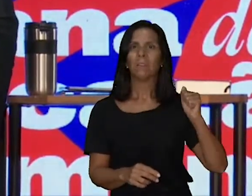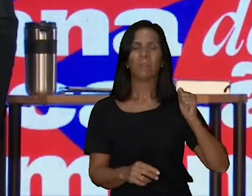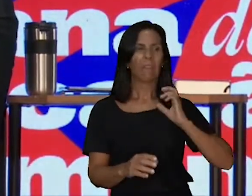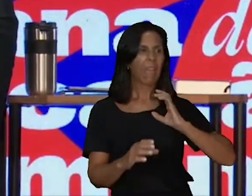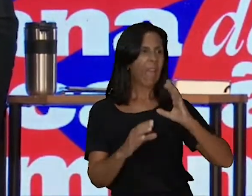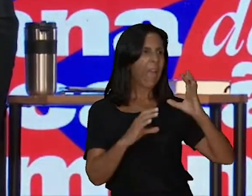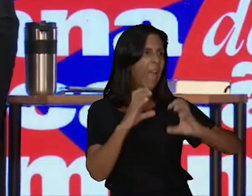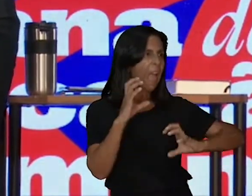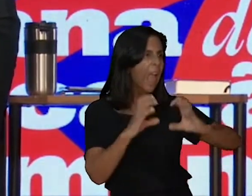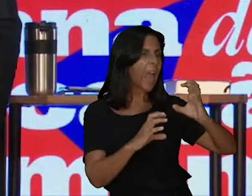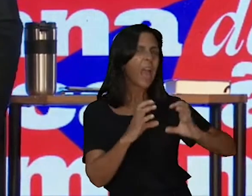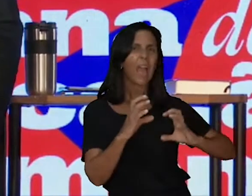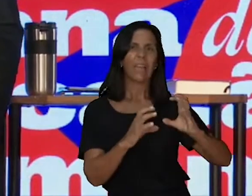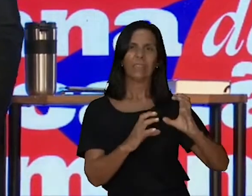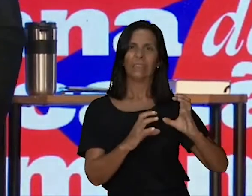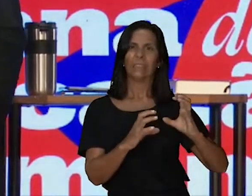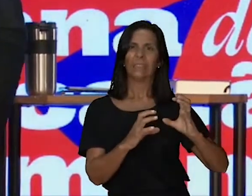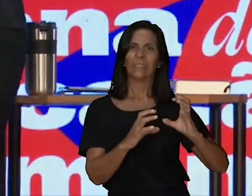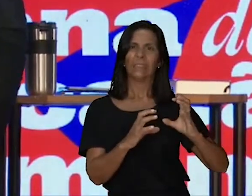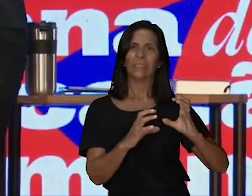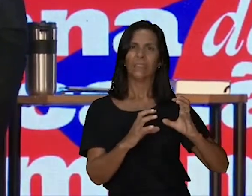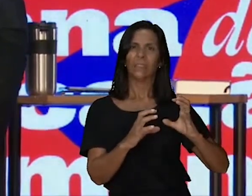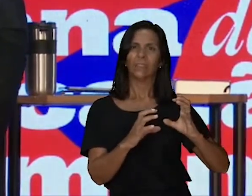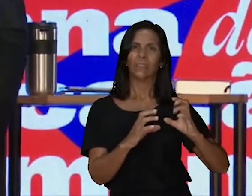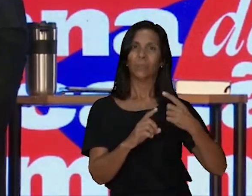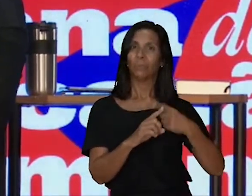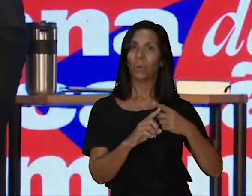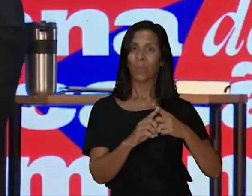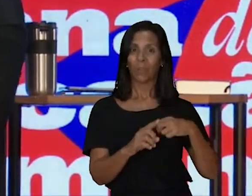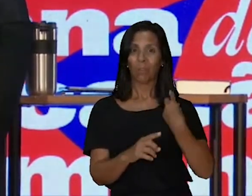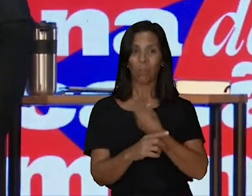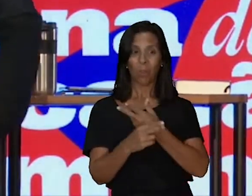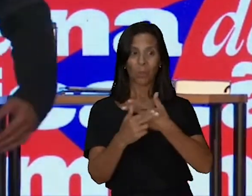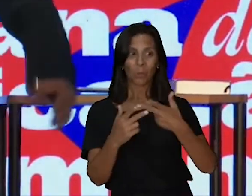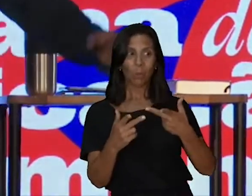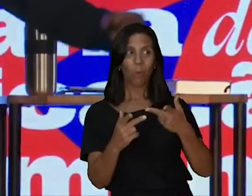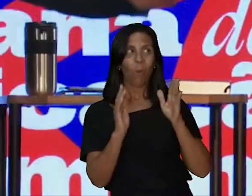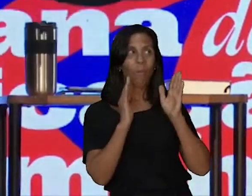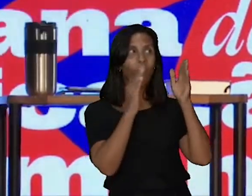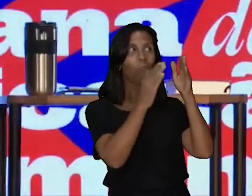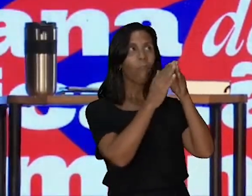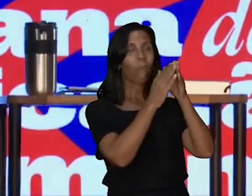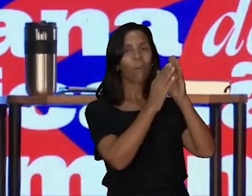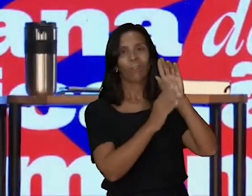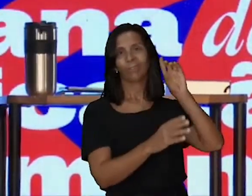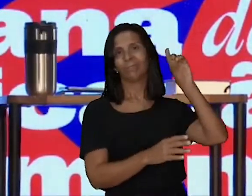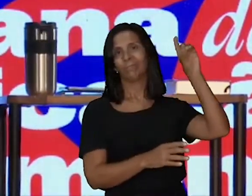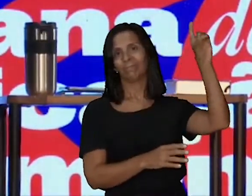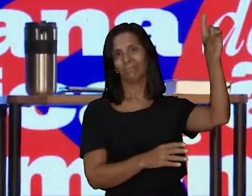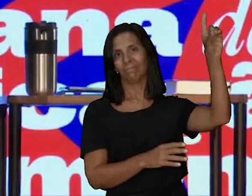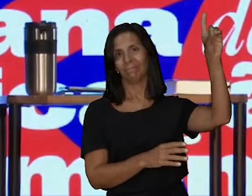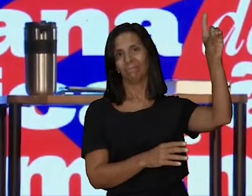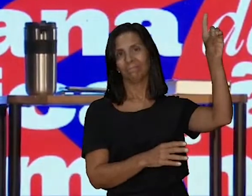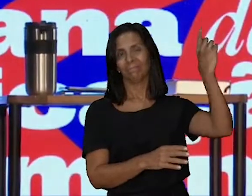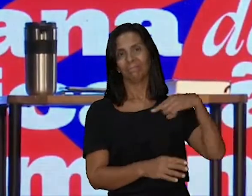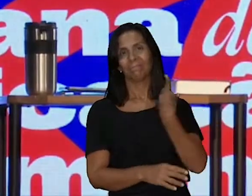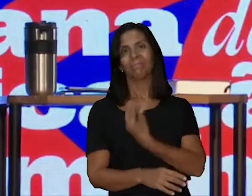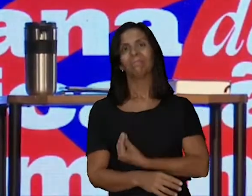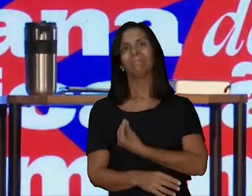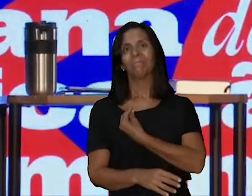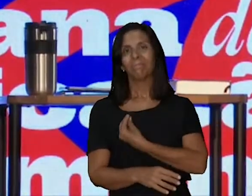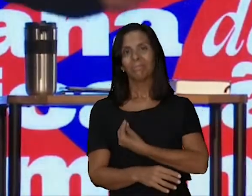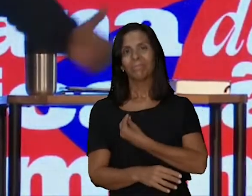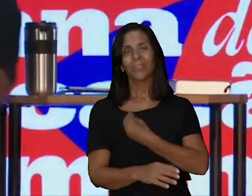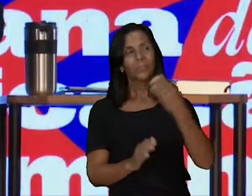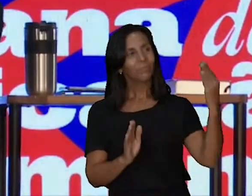baixo. Porque as nossas coisas são do alto. Porque a nossa vida é para estar